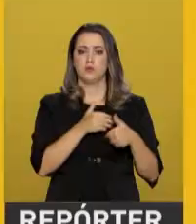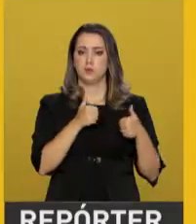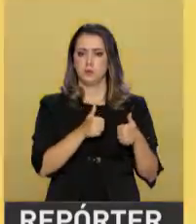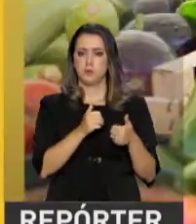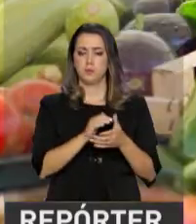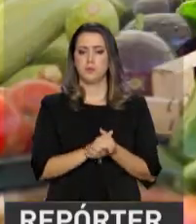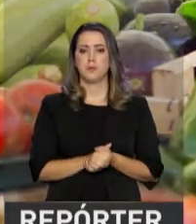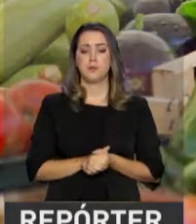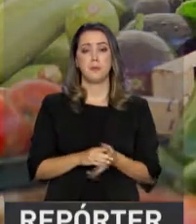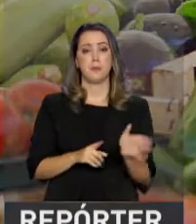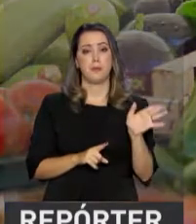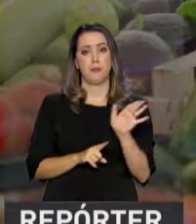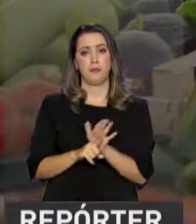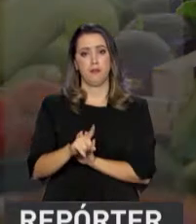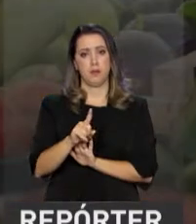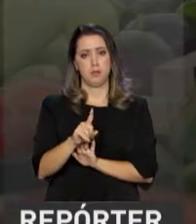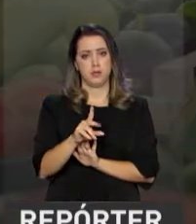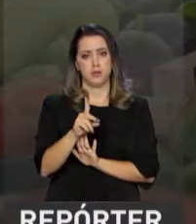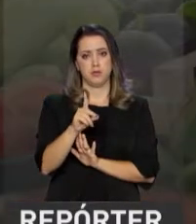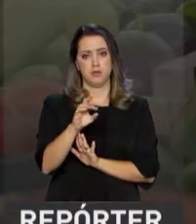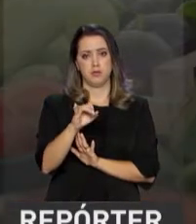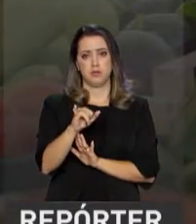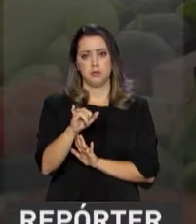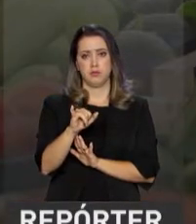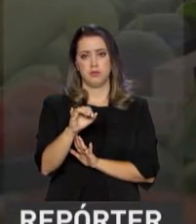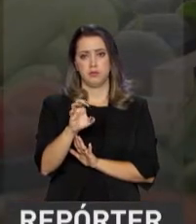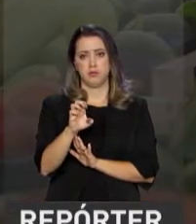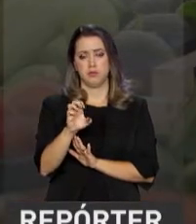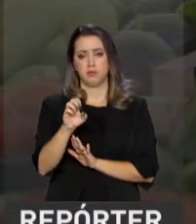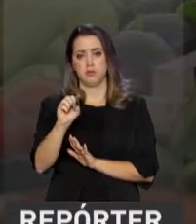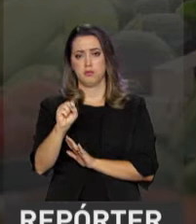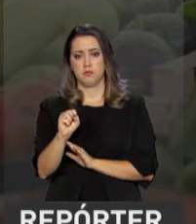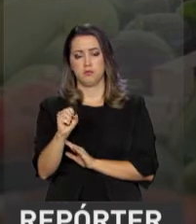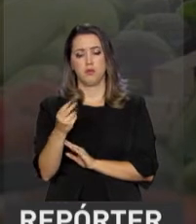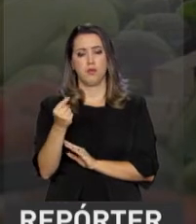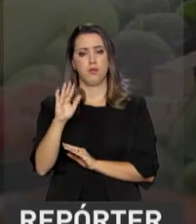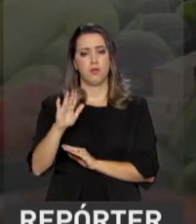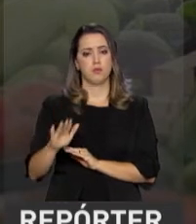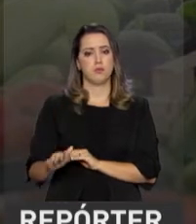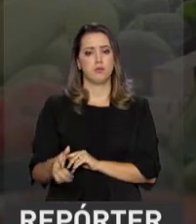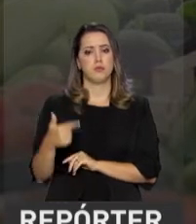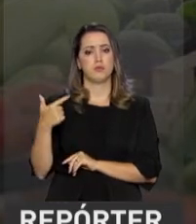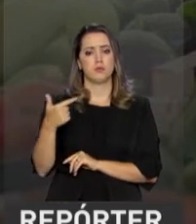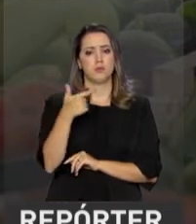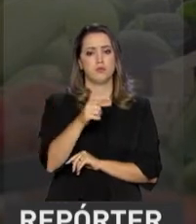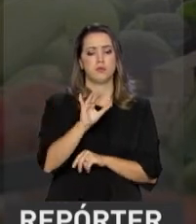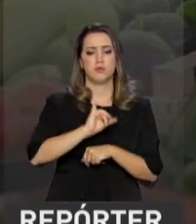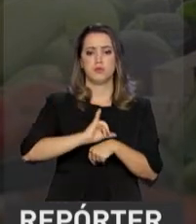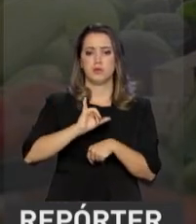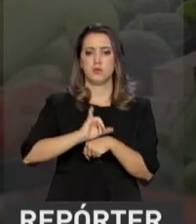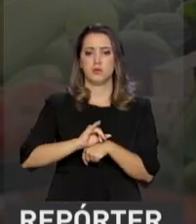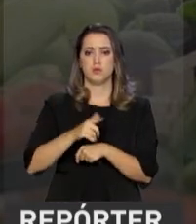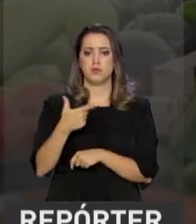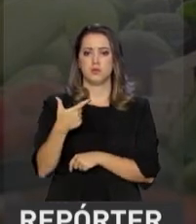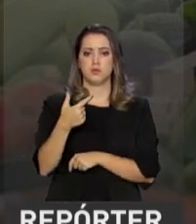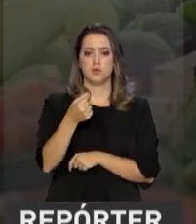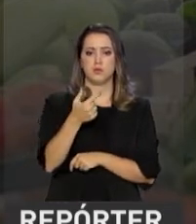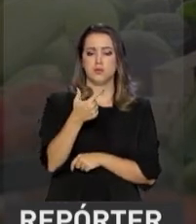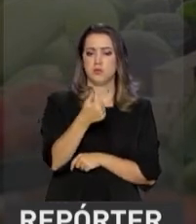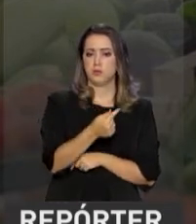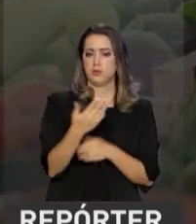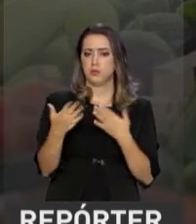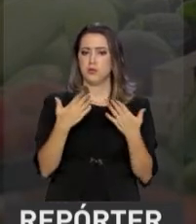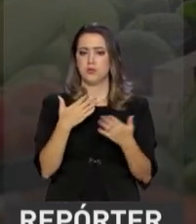consumidores. Pesquisa do DIEESE mostrou que a cesta básica ficou mais barata nas 22 capitais pesquisadas em 2017 em